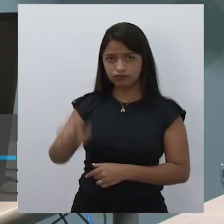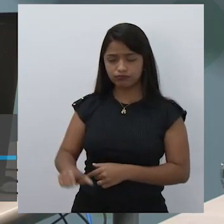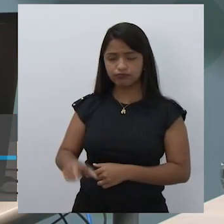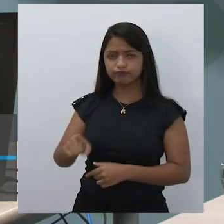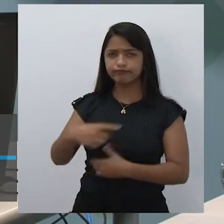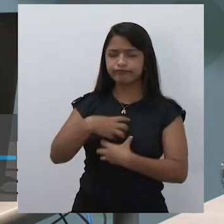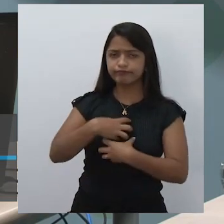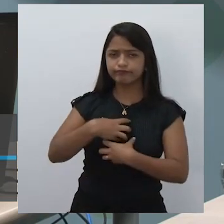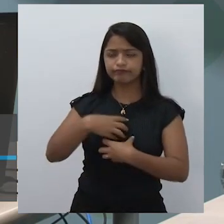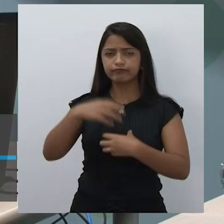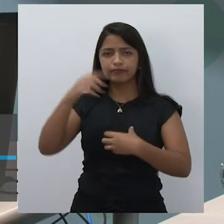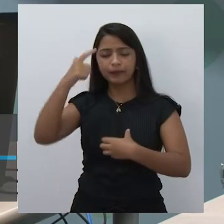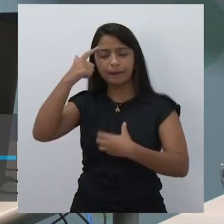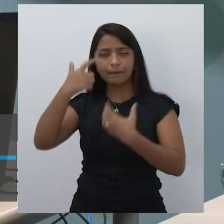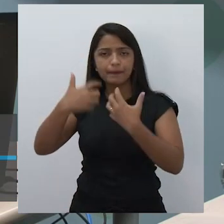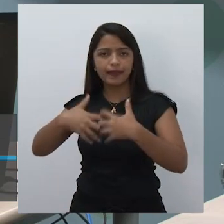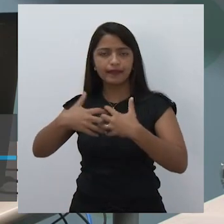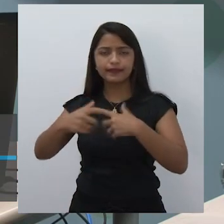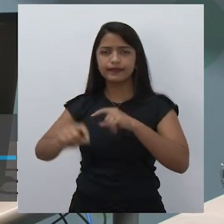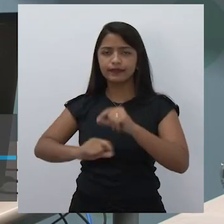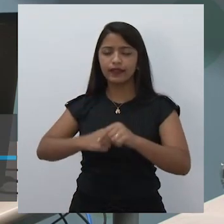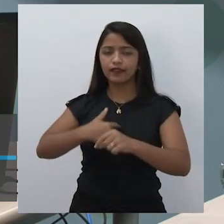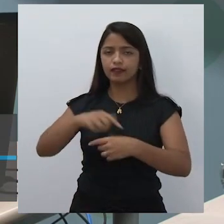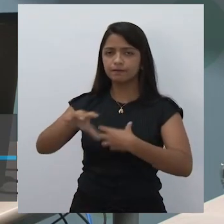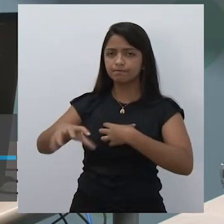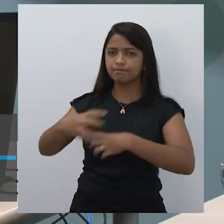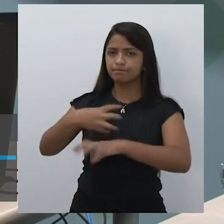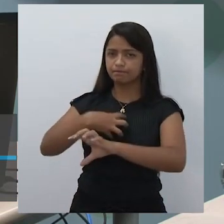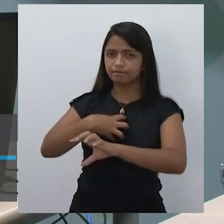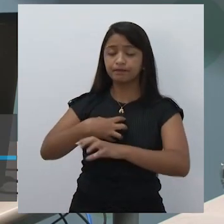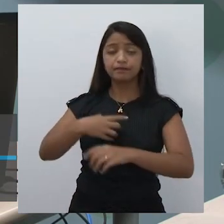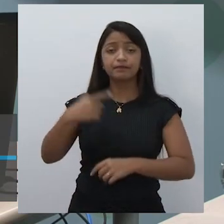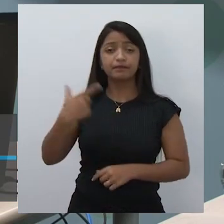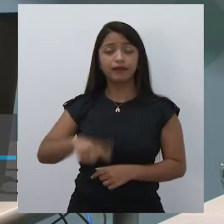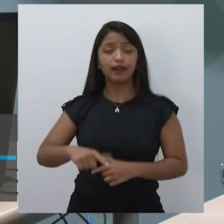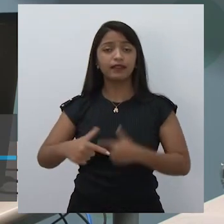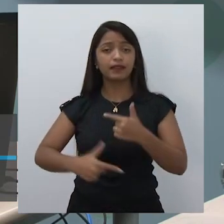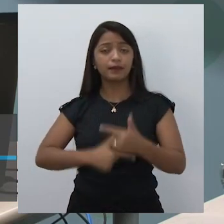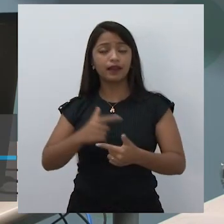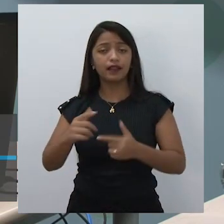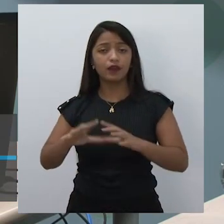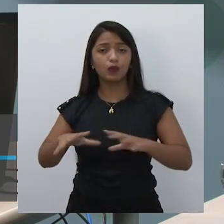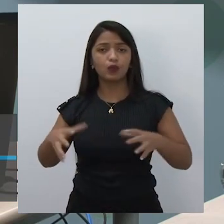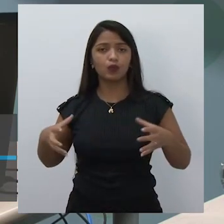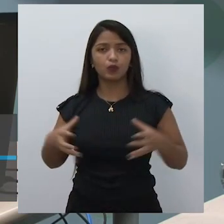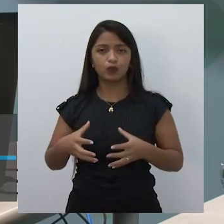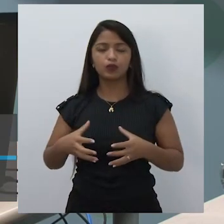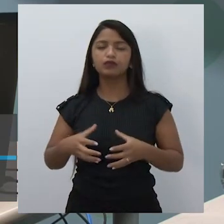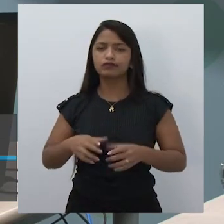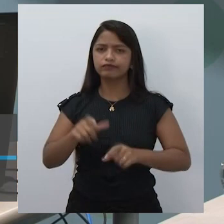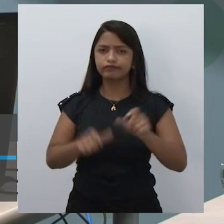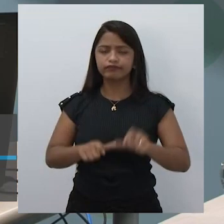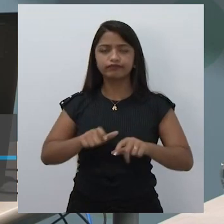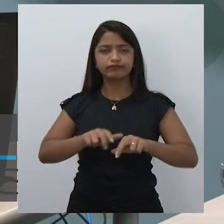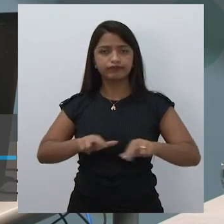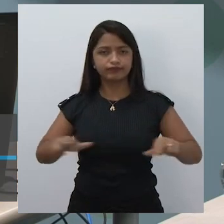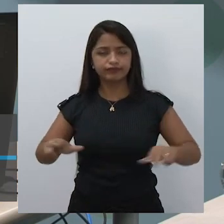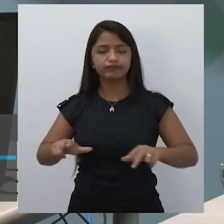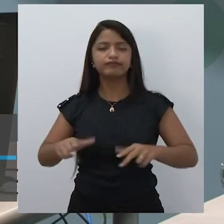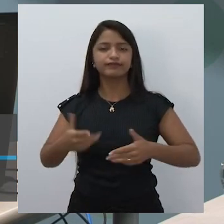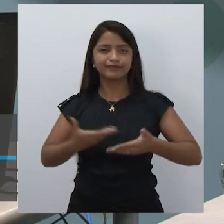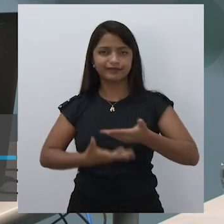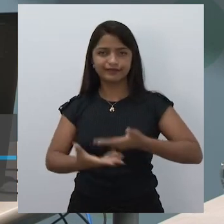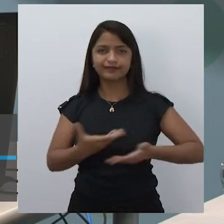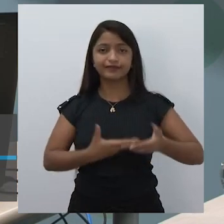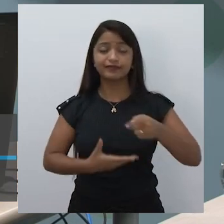você pensar em trabalhar em grupo, né? É pensar a diversidade, né? Isso é muito